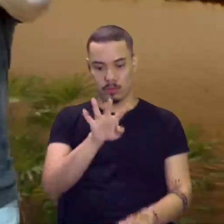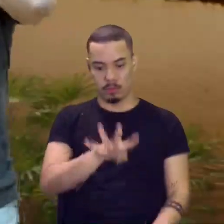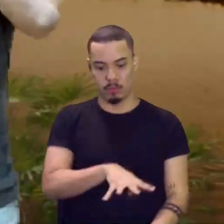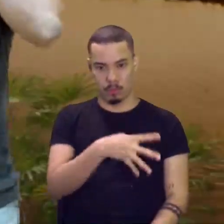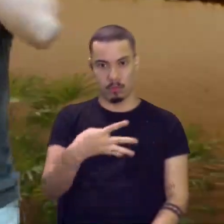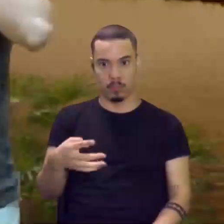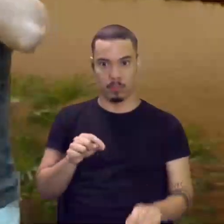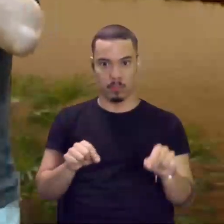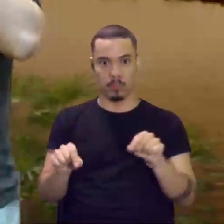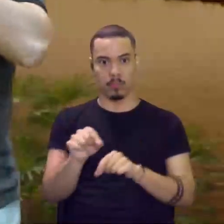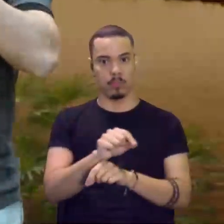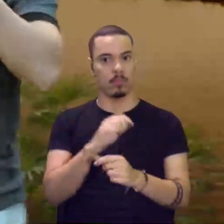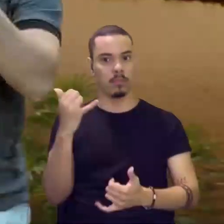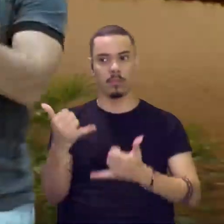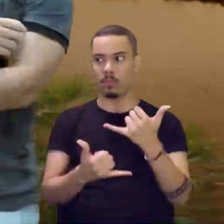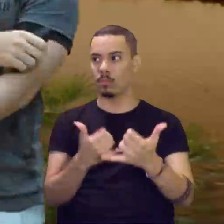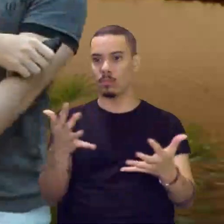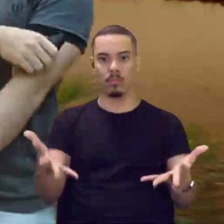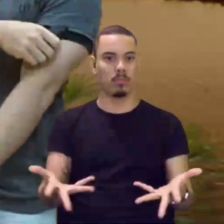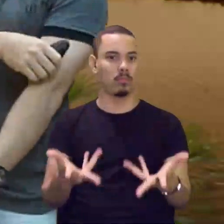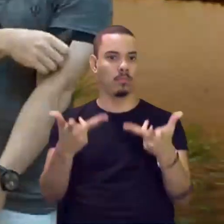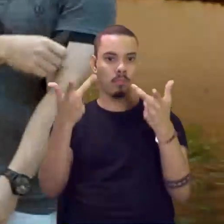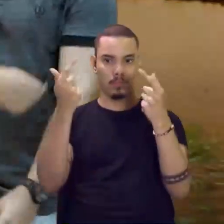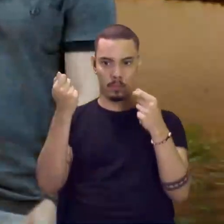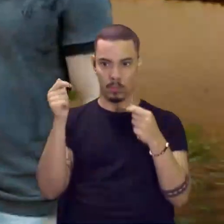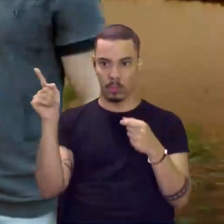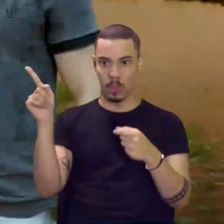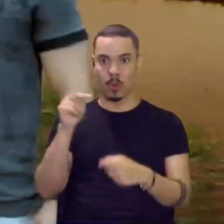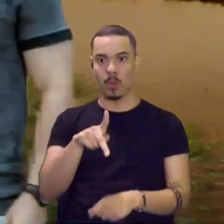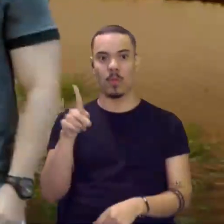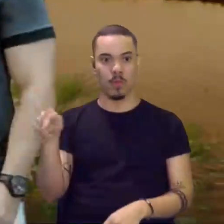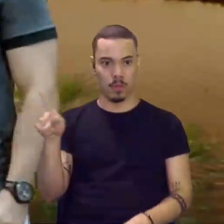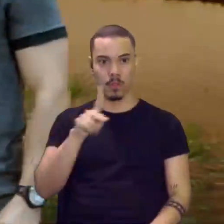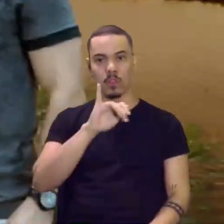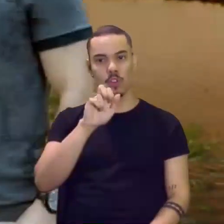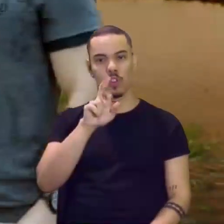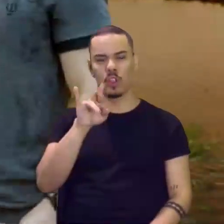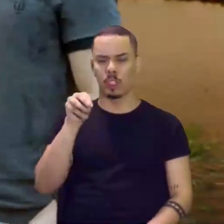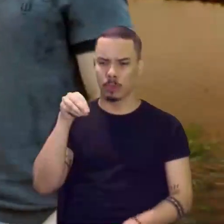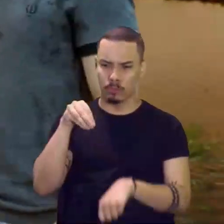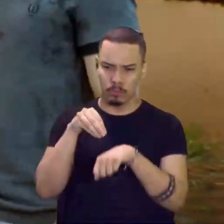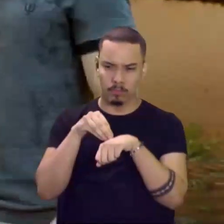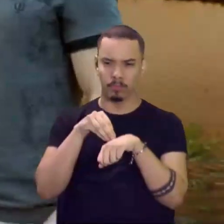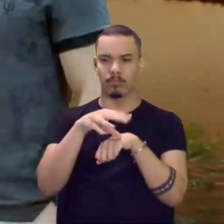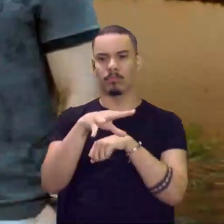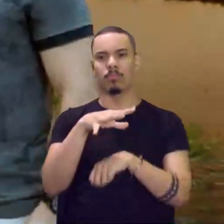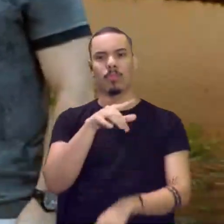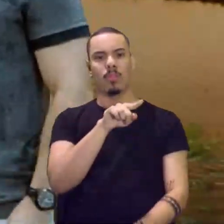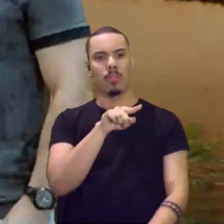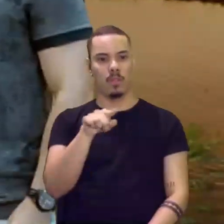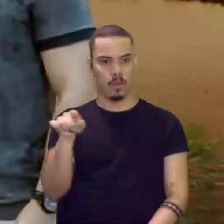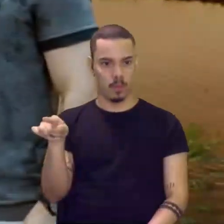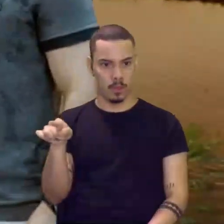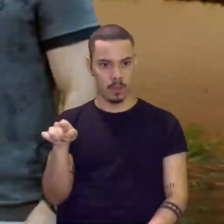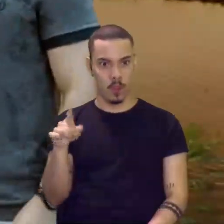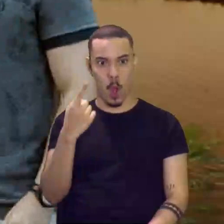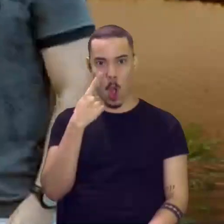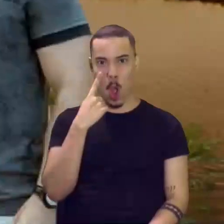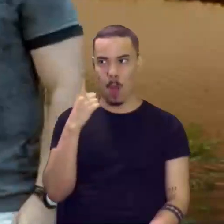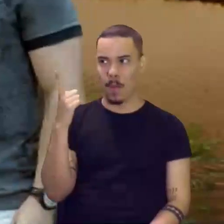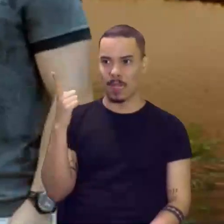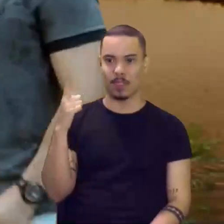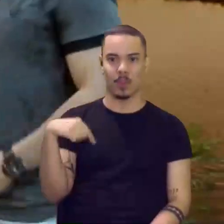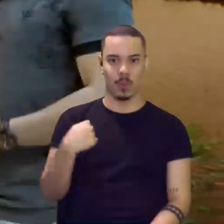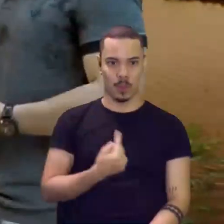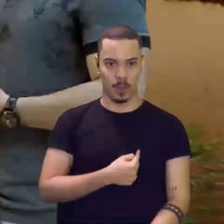jogo altamente recomendado pelo professor Jorge. Eu recomendo, olha só, até apareceu a gente ali na tela agora,